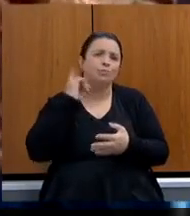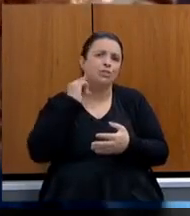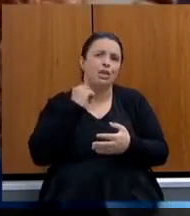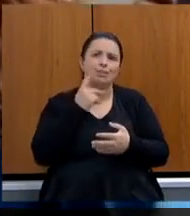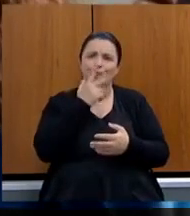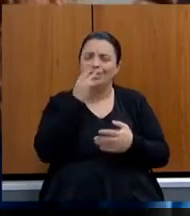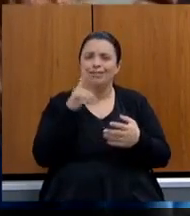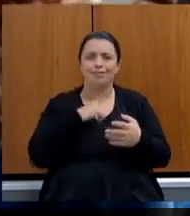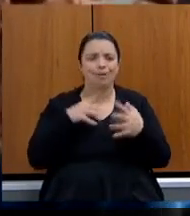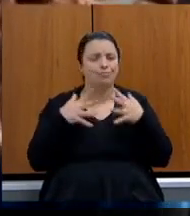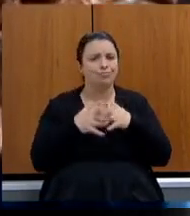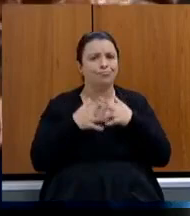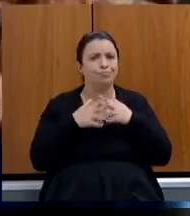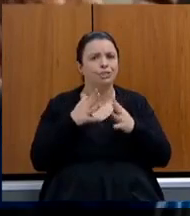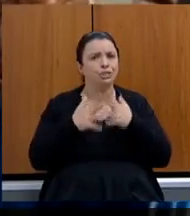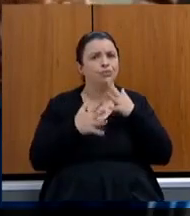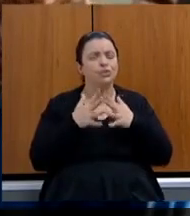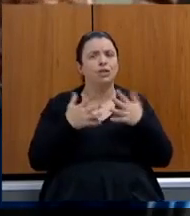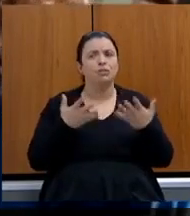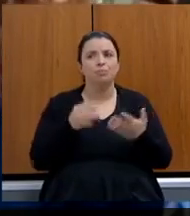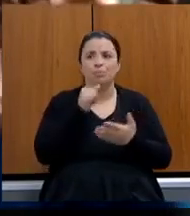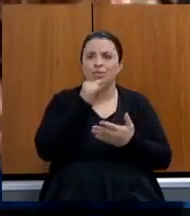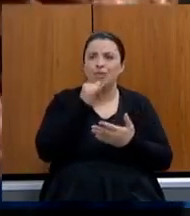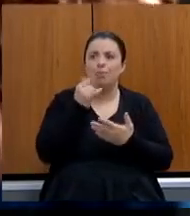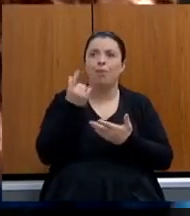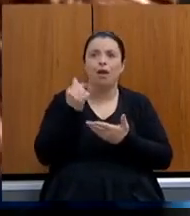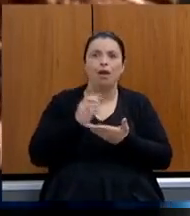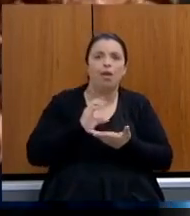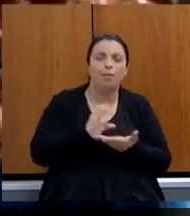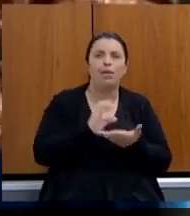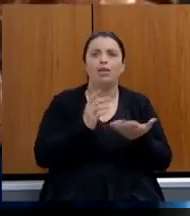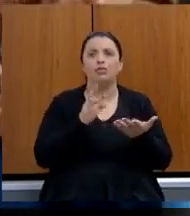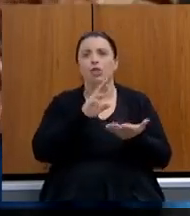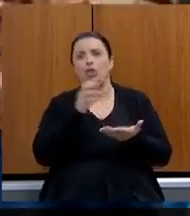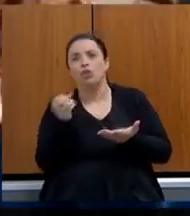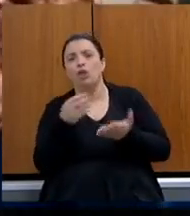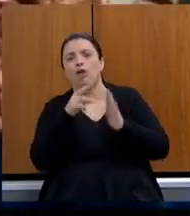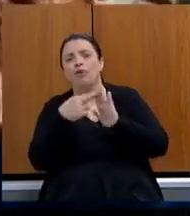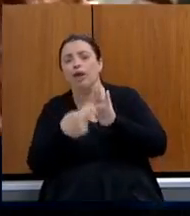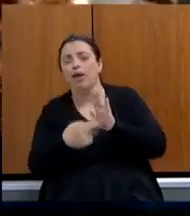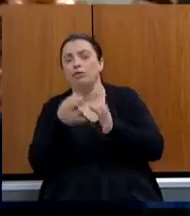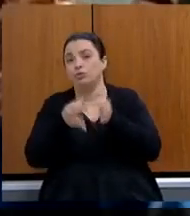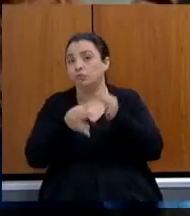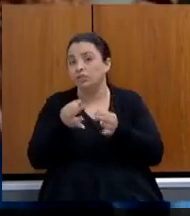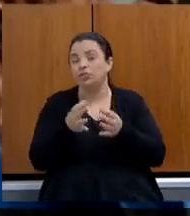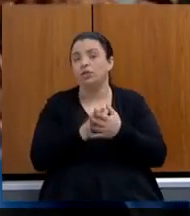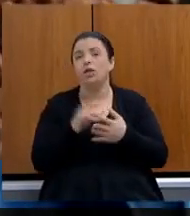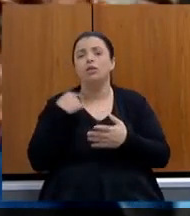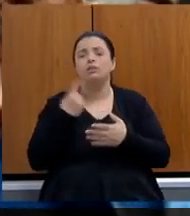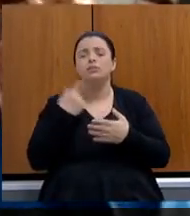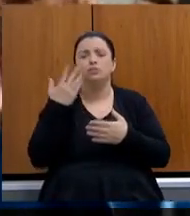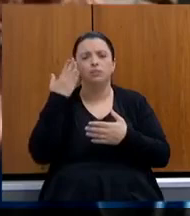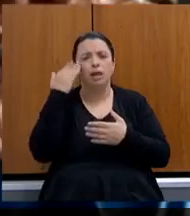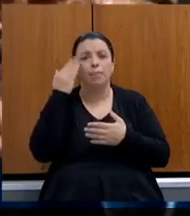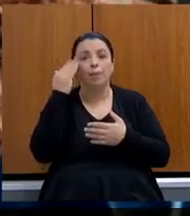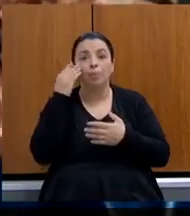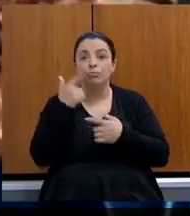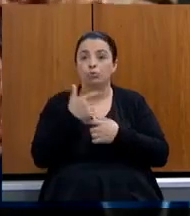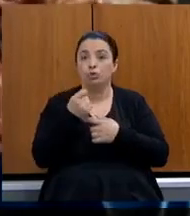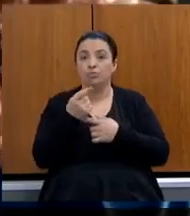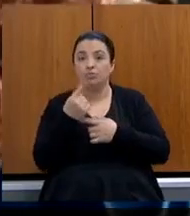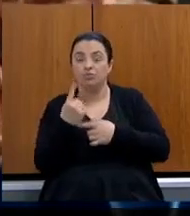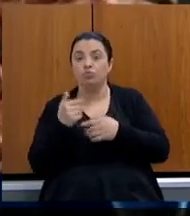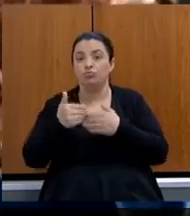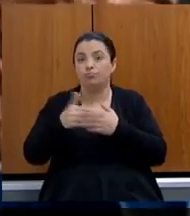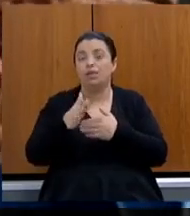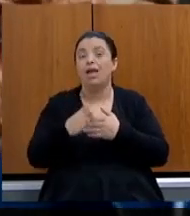né e ponto de vista do repasse do novo regramento jurídico e a gente sabe que a partir 2021 de acordo com